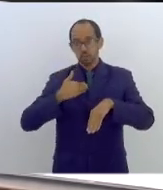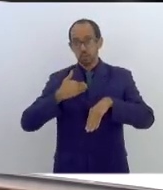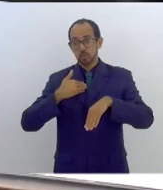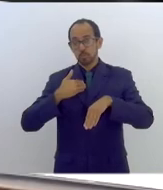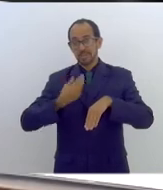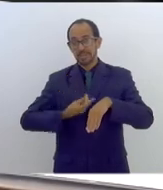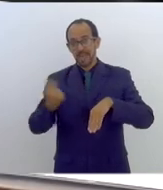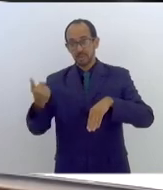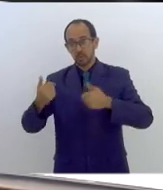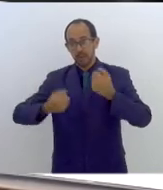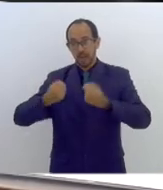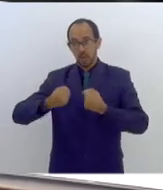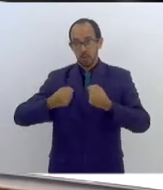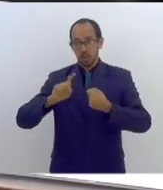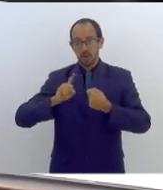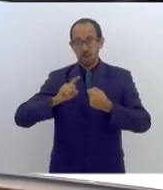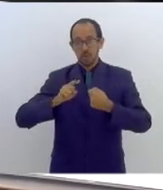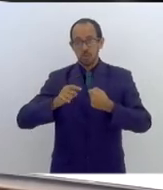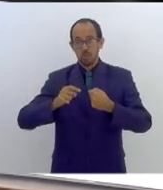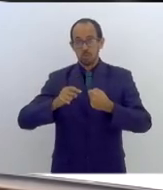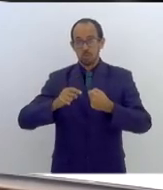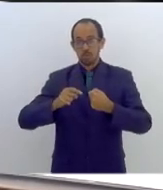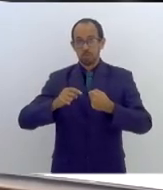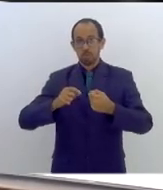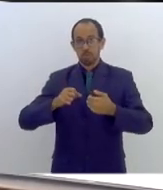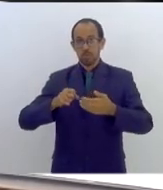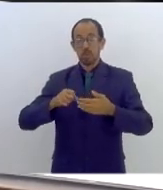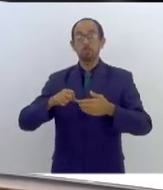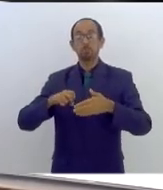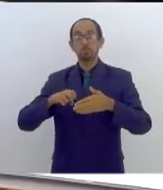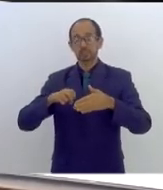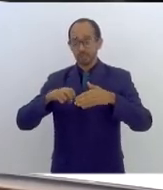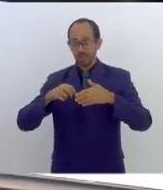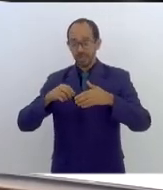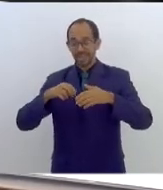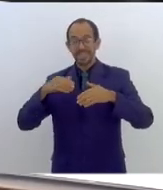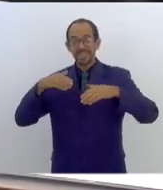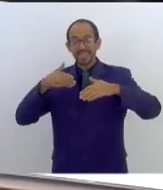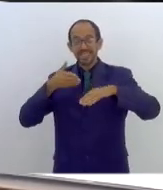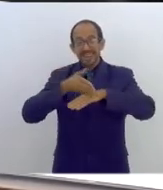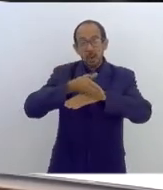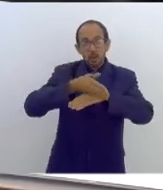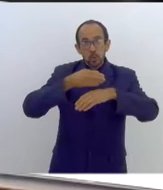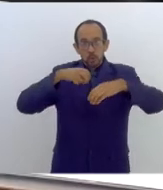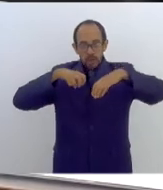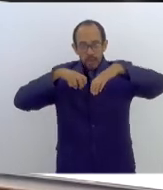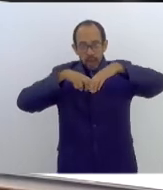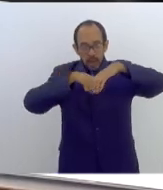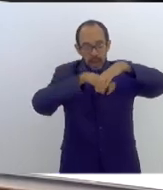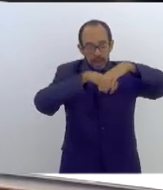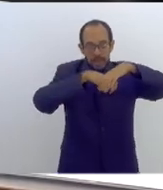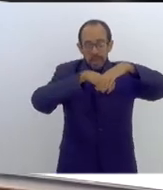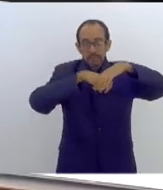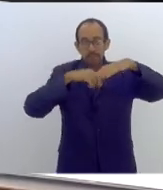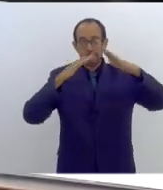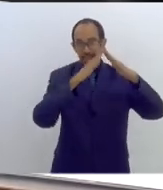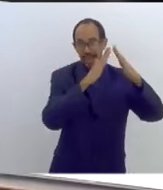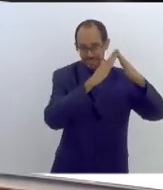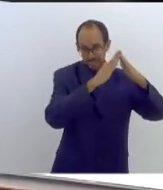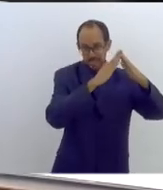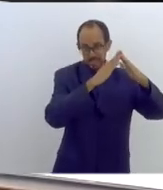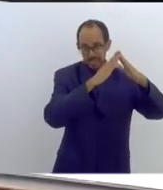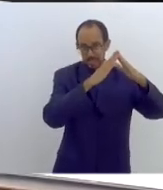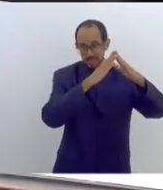bati no caminho mas bati na garagem ele botou a mão assim na cabeça falou nunca mais eu pego carona com você a gente continua amigo uma carona